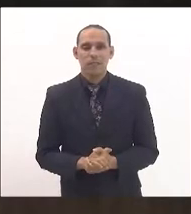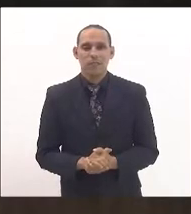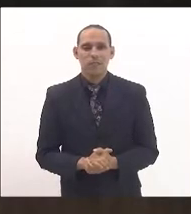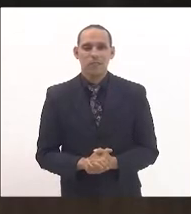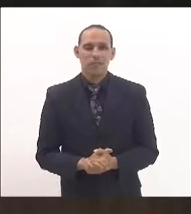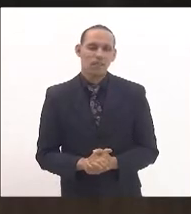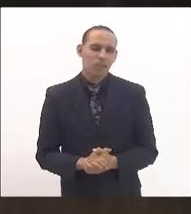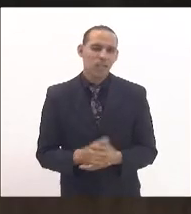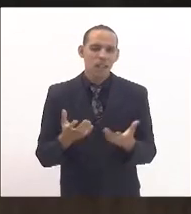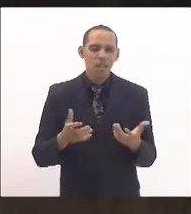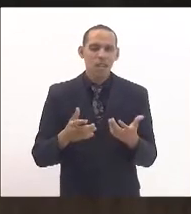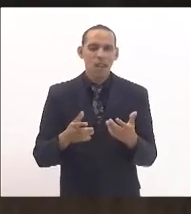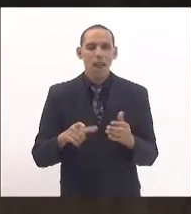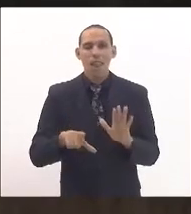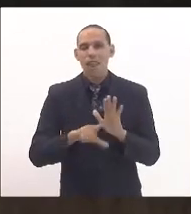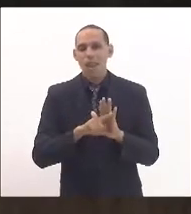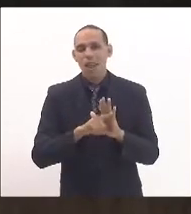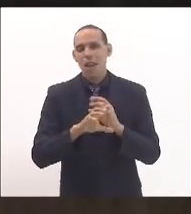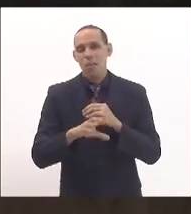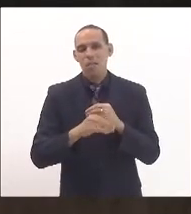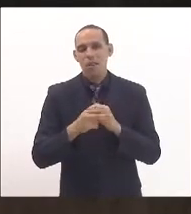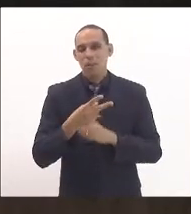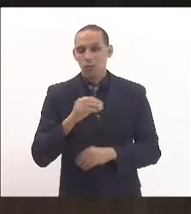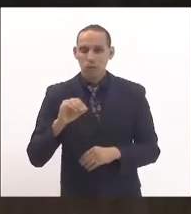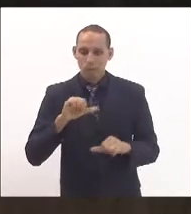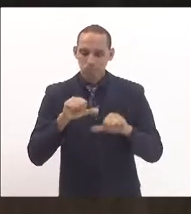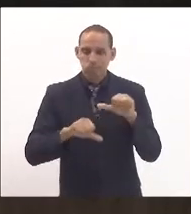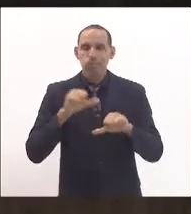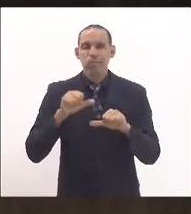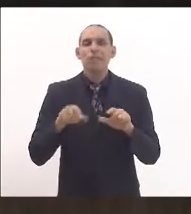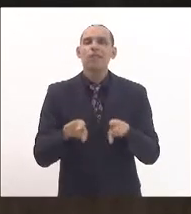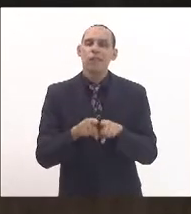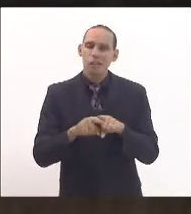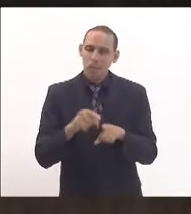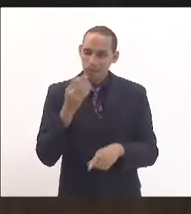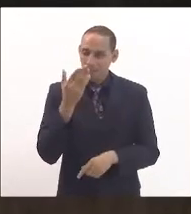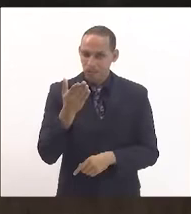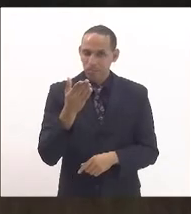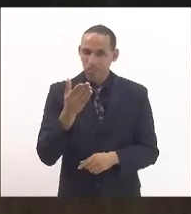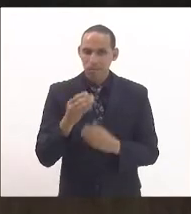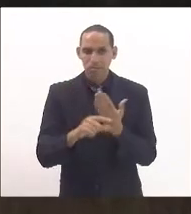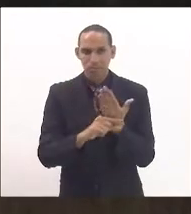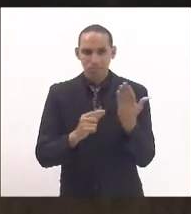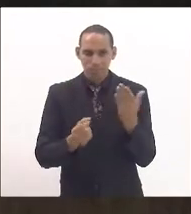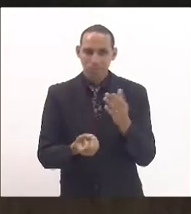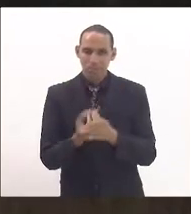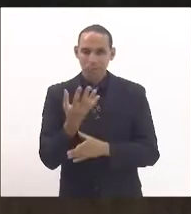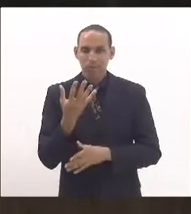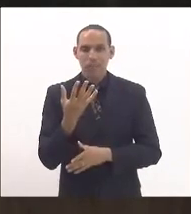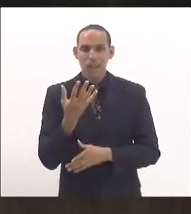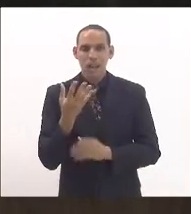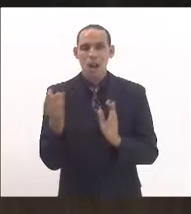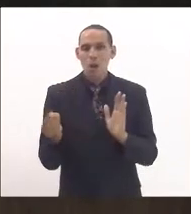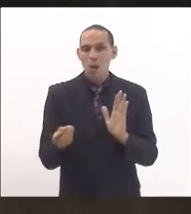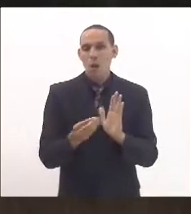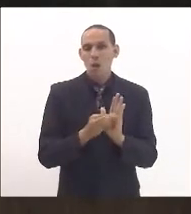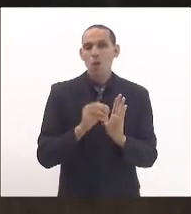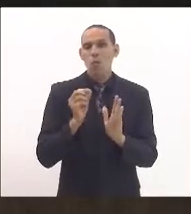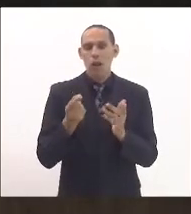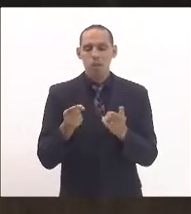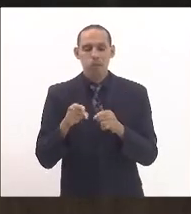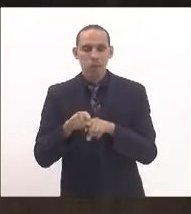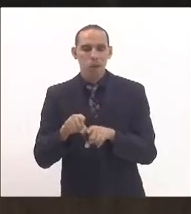cogitando modificar a Lei Complementar 200, que também é de sua autoria, introduzindo a